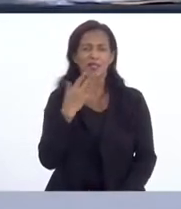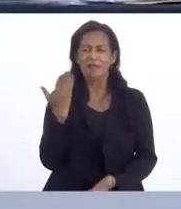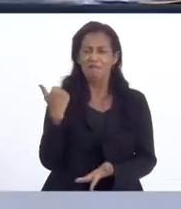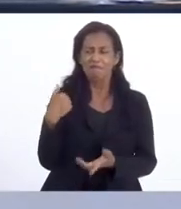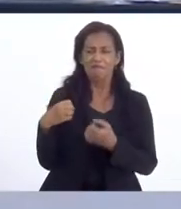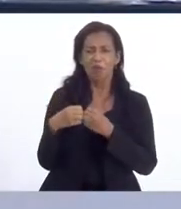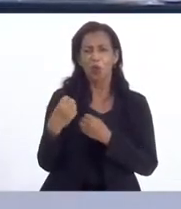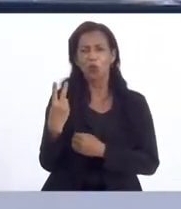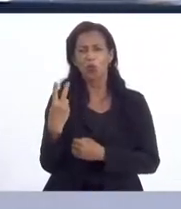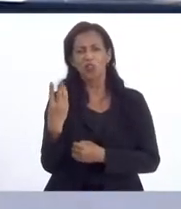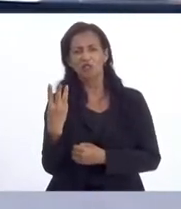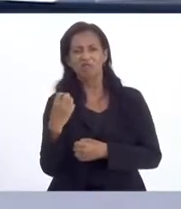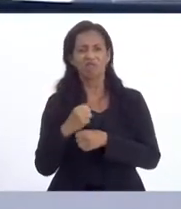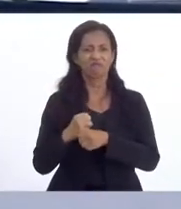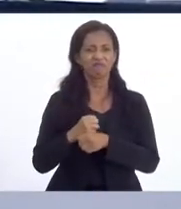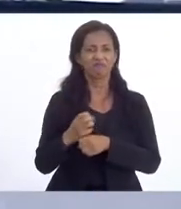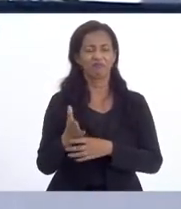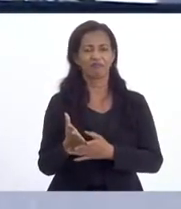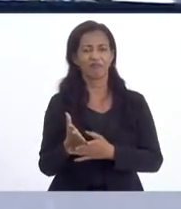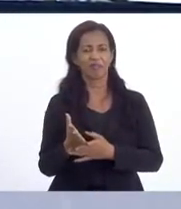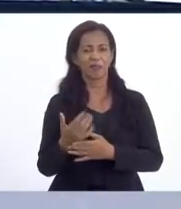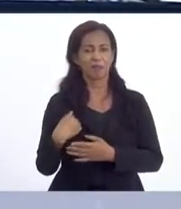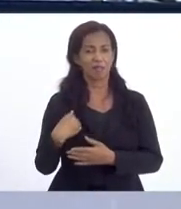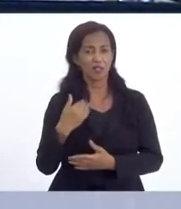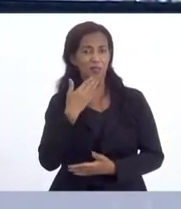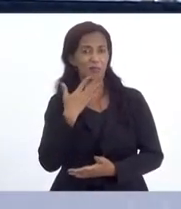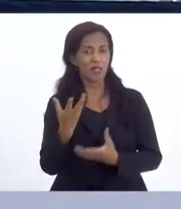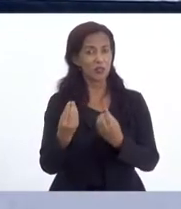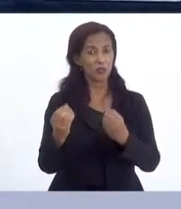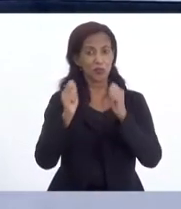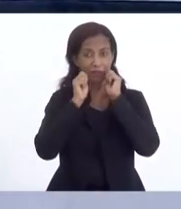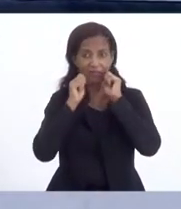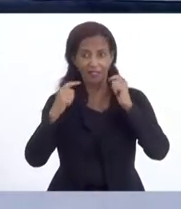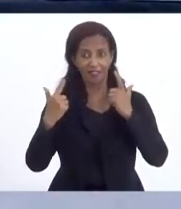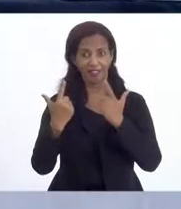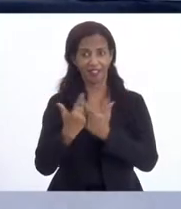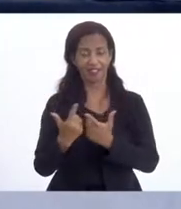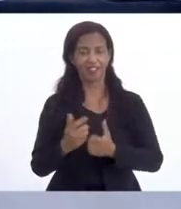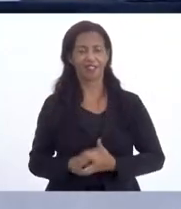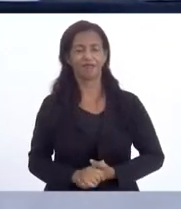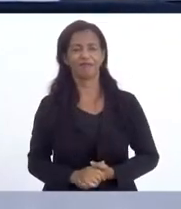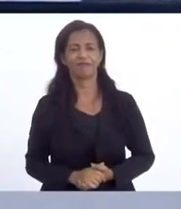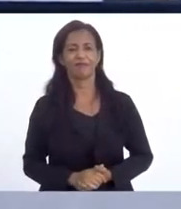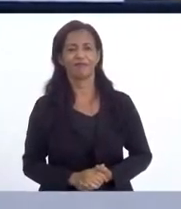tem 2, 3 anos, mas que cobra muito da gente lá na Assembleia. E,